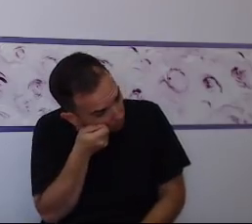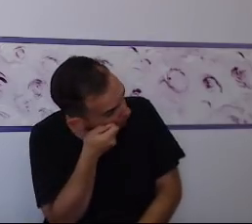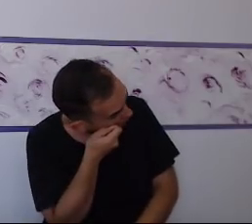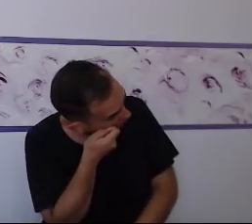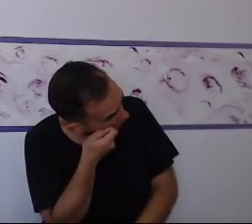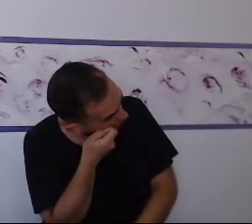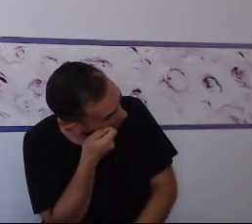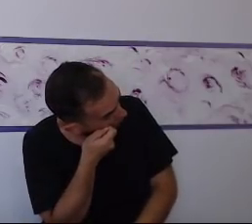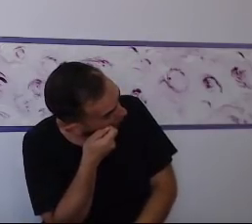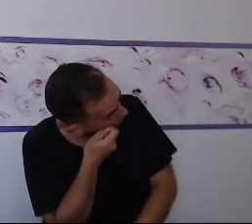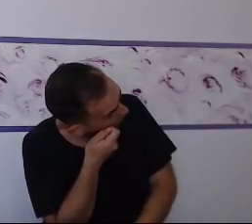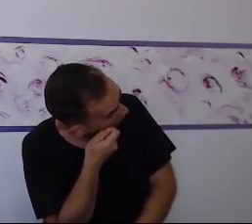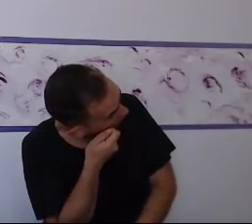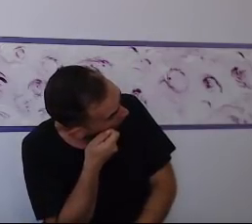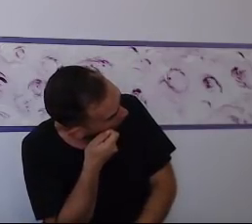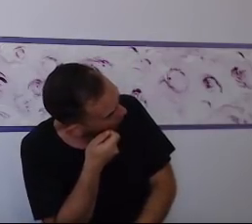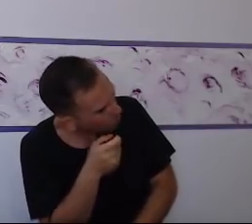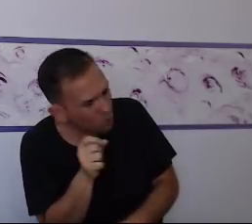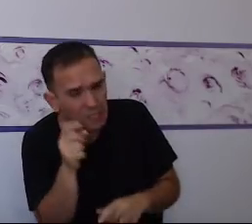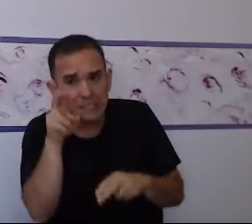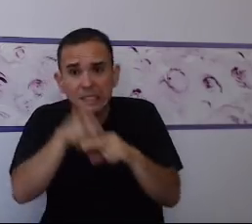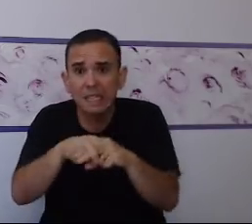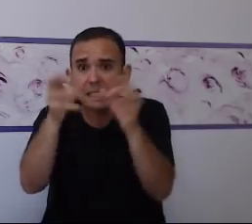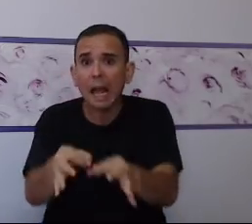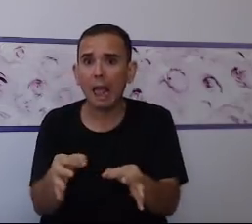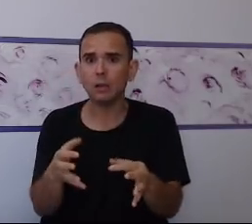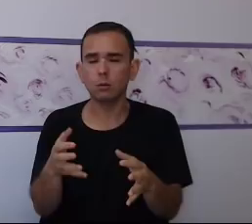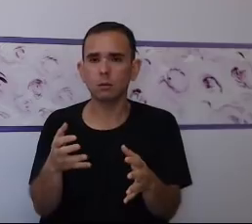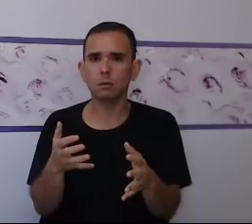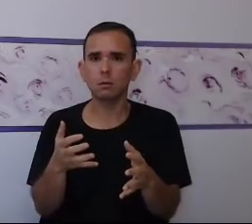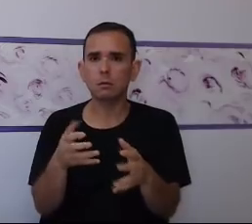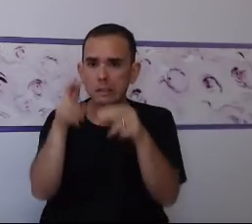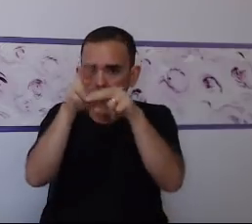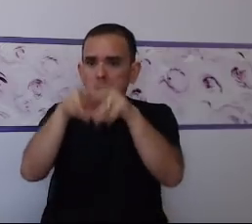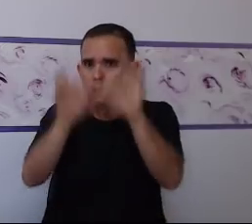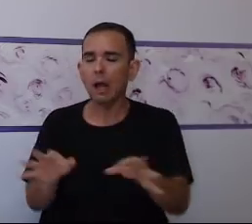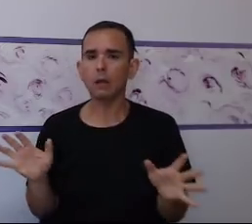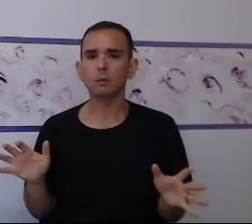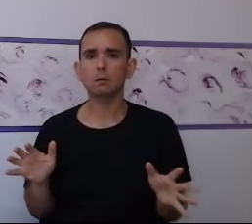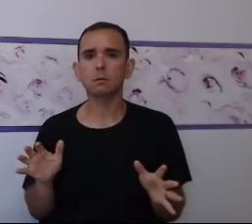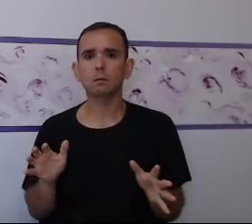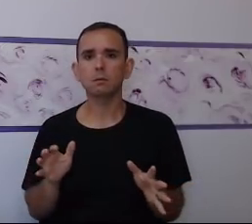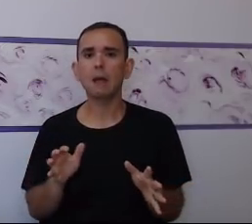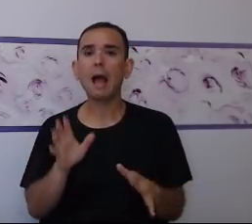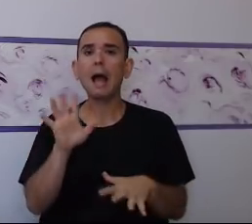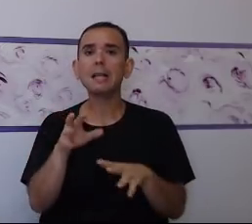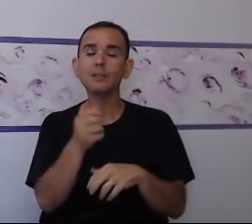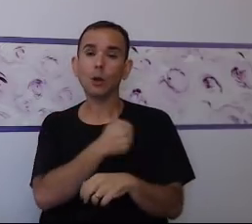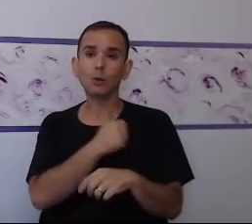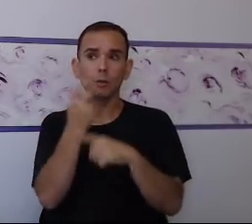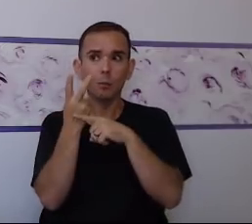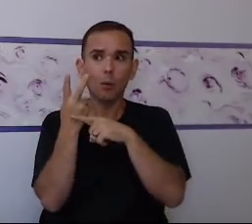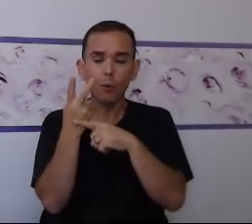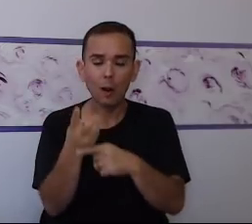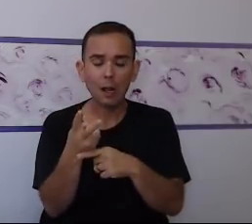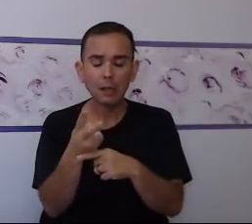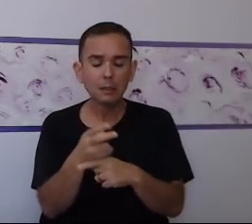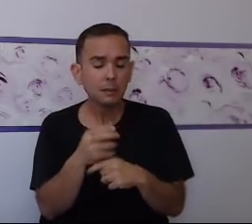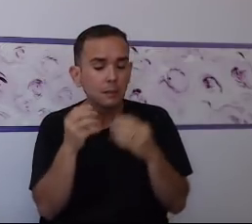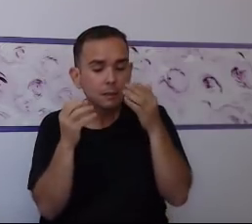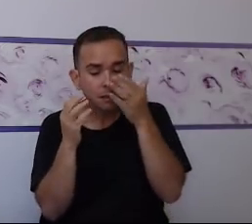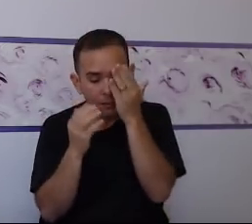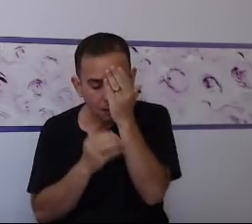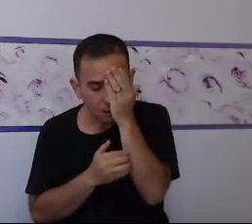aí ele vai virando mais, aí a gente fala, senta direito, senta direito. Muitas vezes, o aluno está procurando o campo da